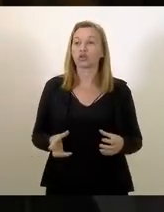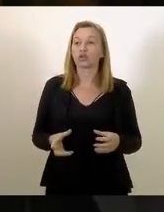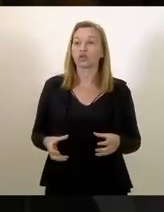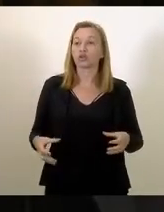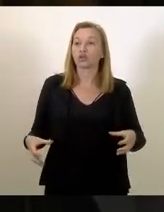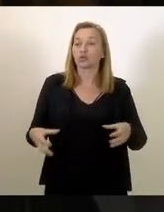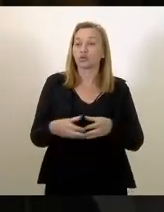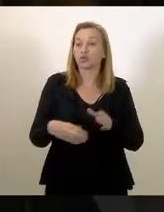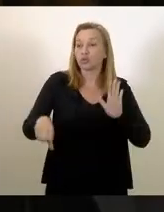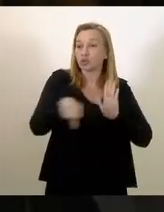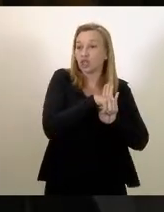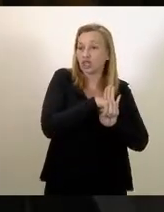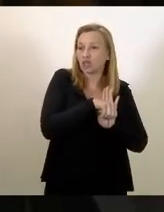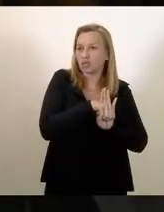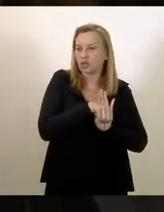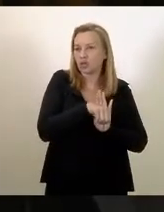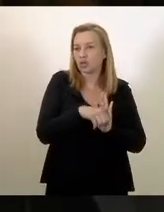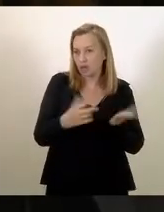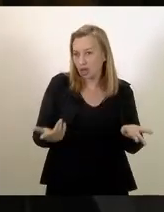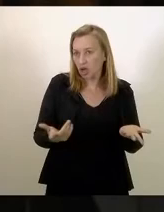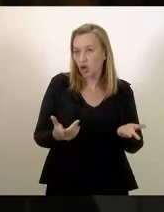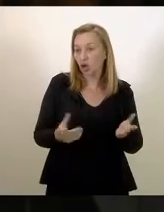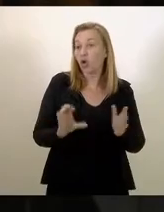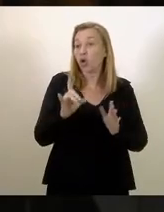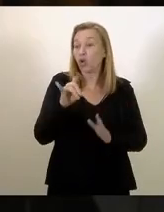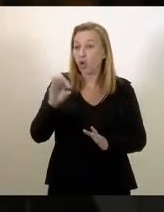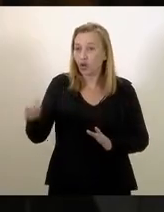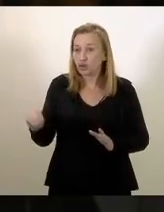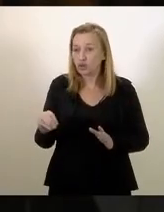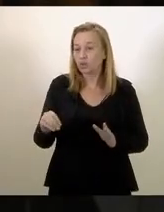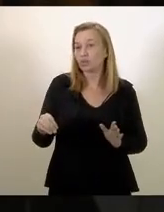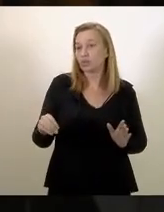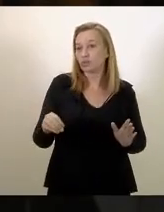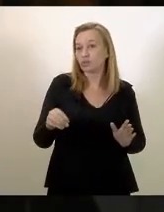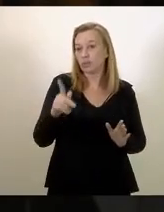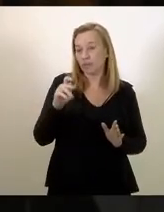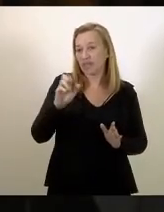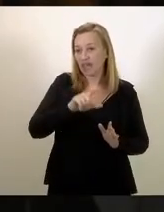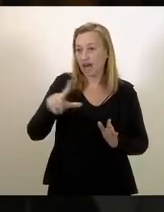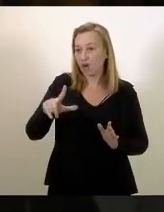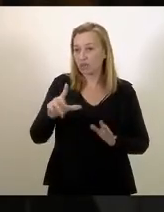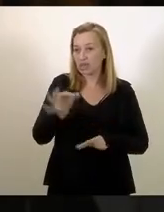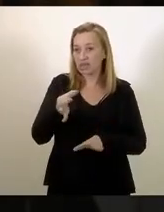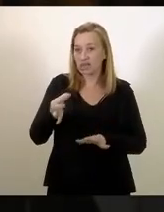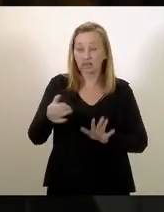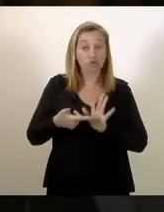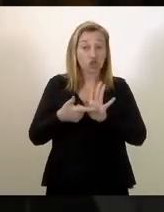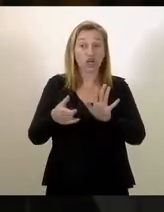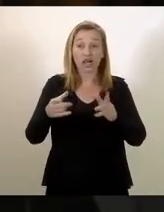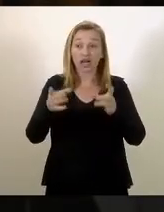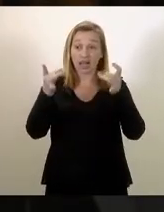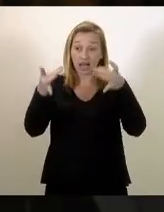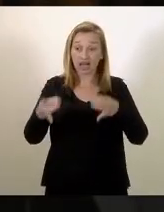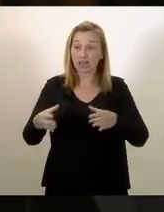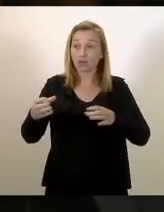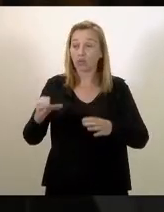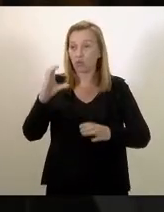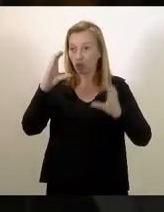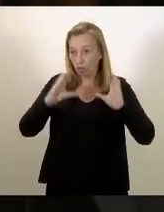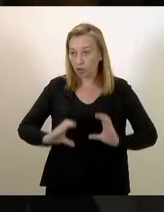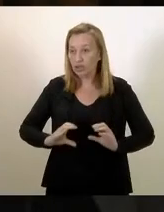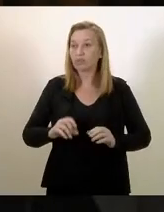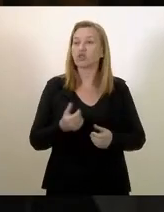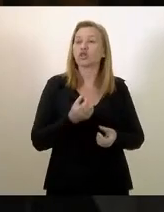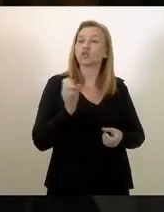é farto em tipificar cada um desses comportamentos e nos últimos anos e